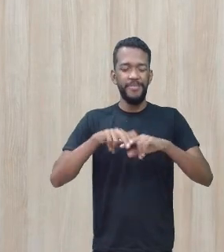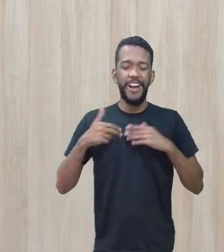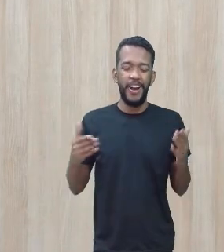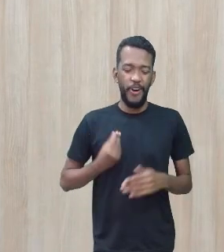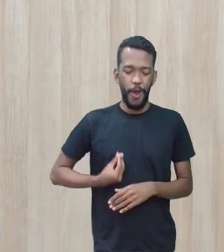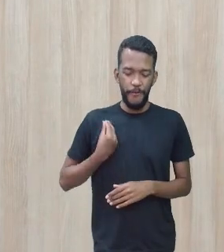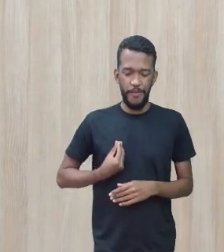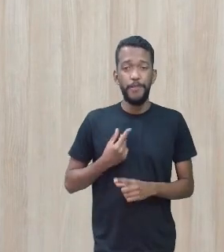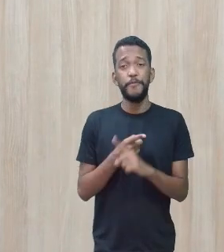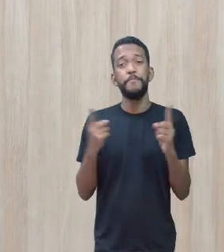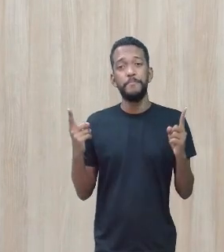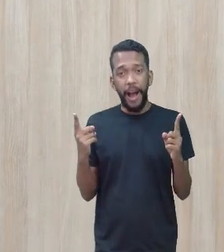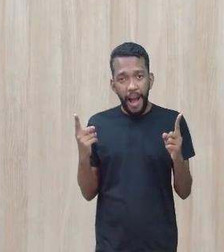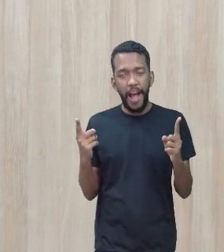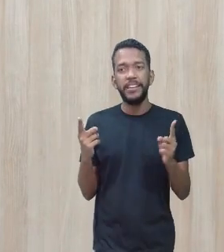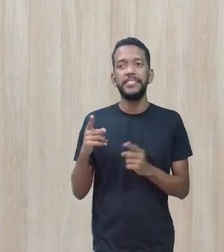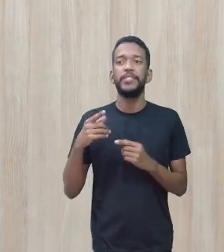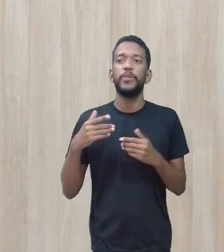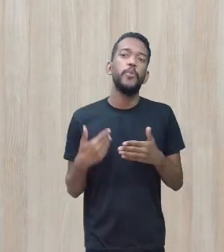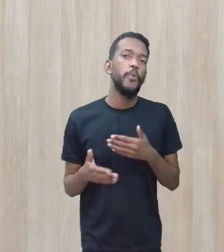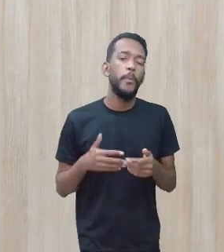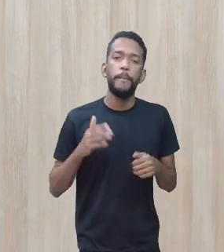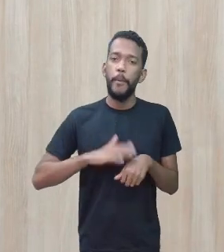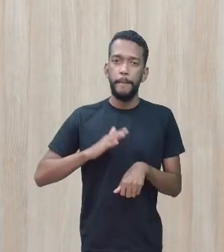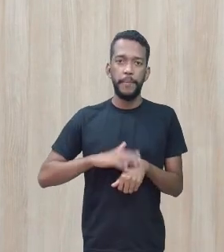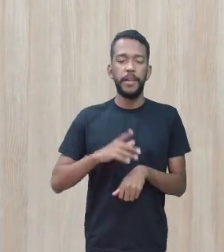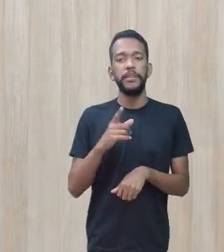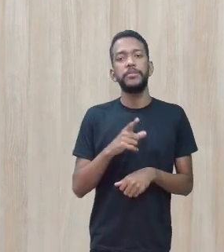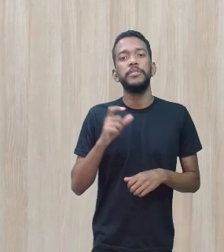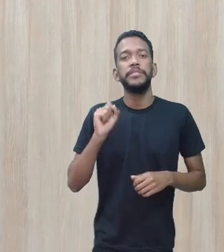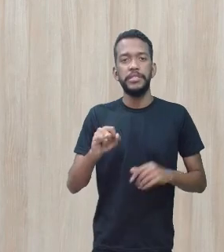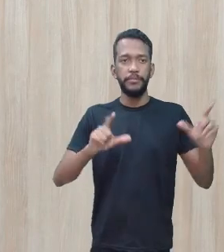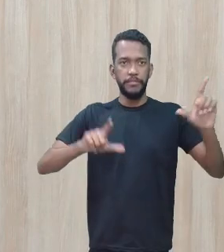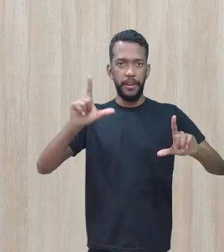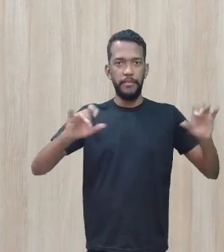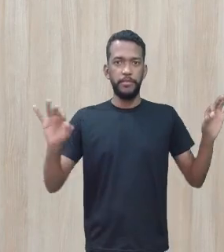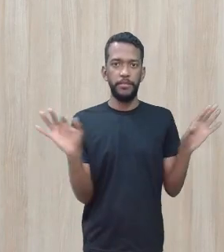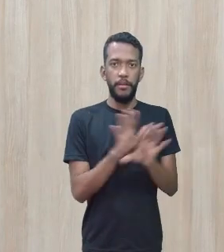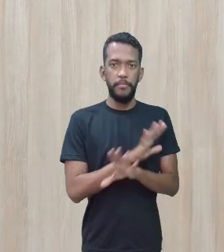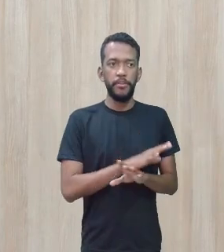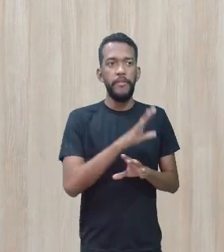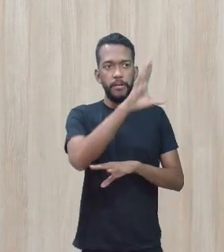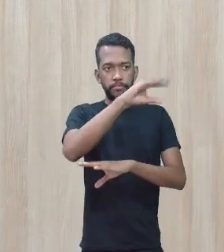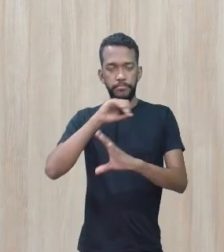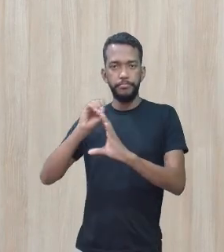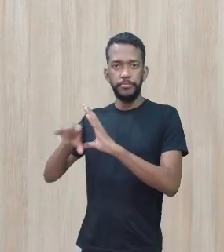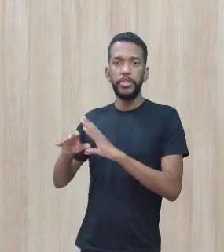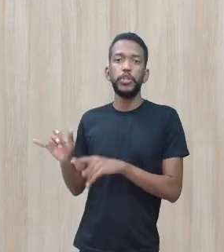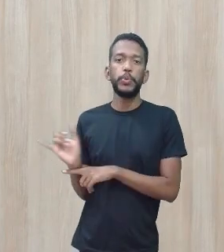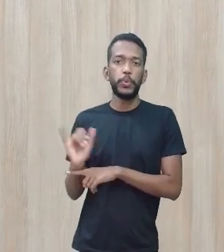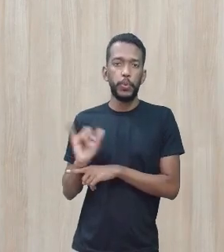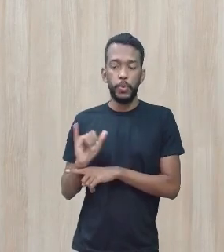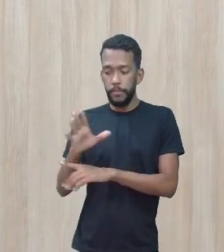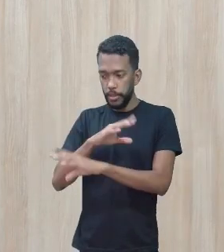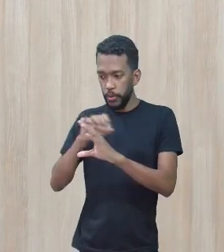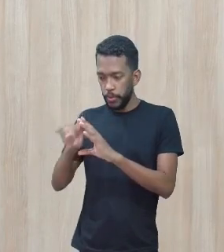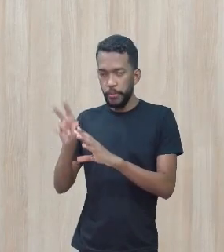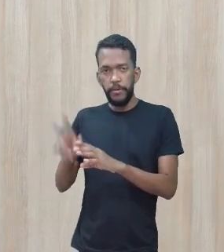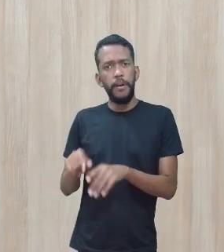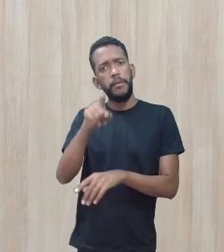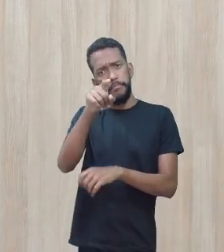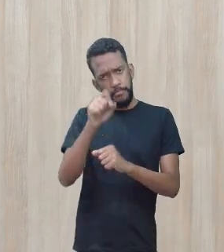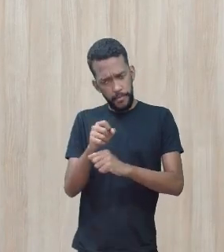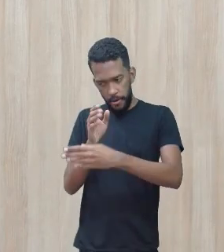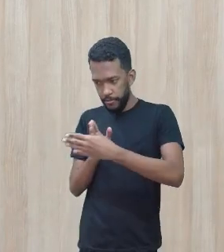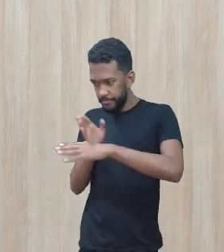vivo, mas a qualquer momento, quando a transmissão acabar, vai ser colocado no YouTube, e a rede social do YouTube vai servir para